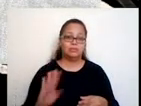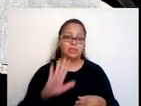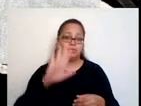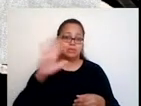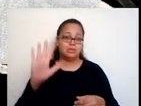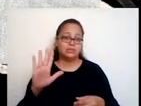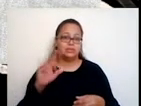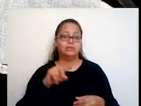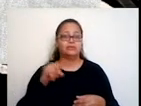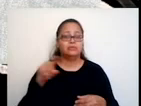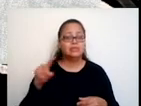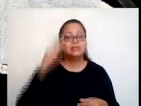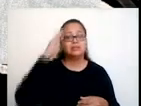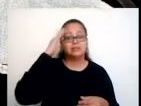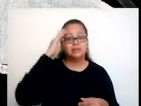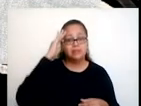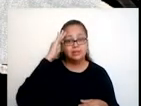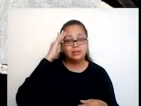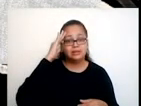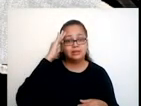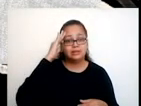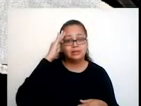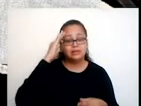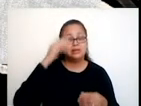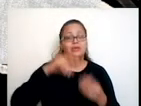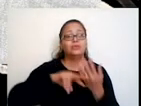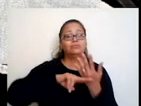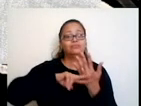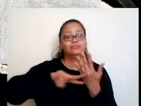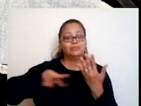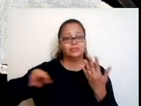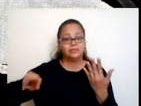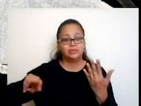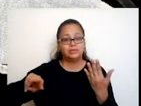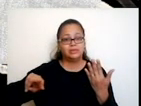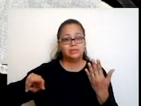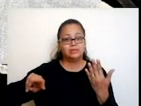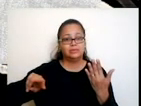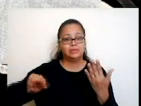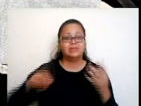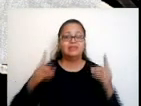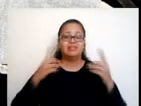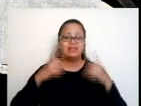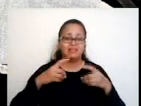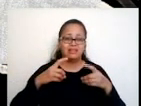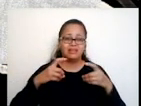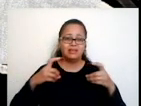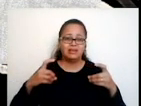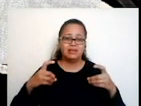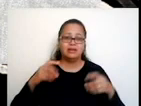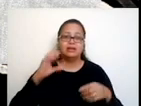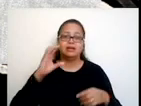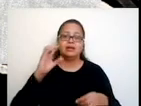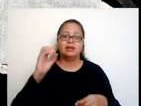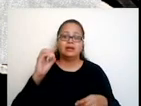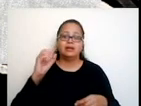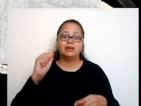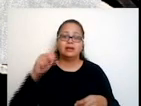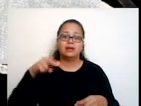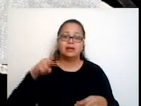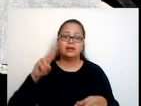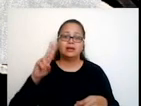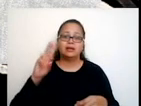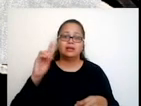Vocês entenderam na última aula as causas e consequências da chamada Guerra de Canudos, que foi um